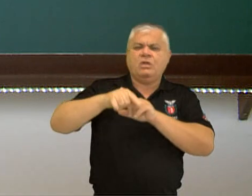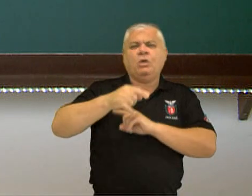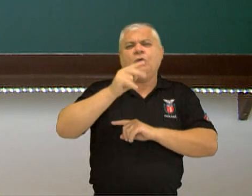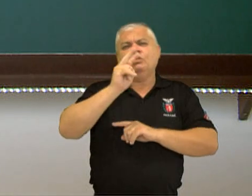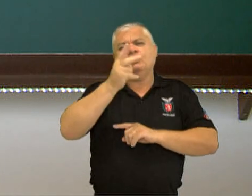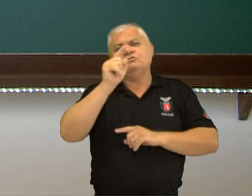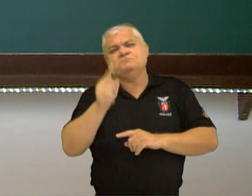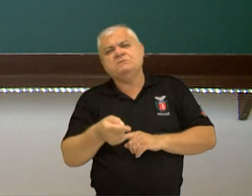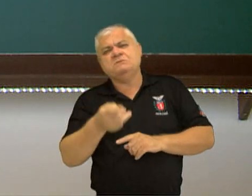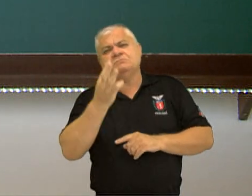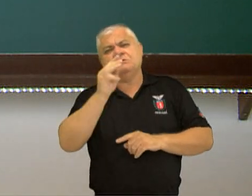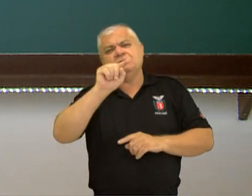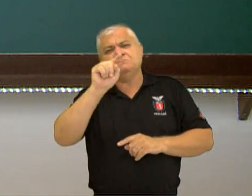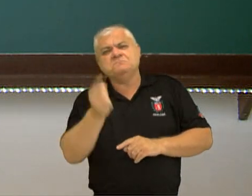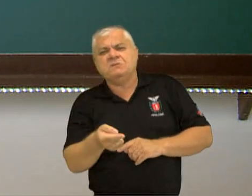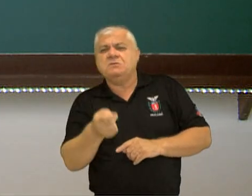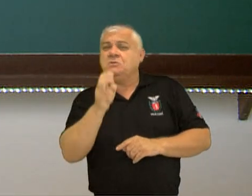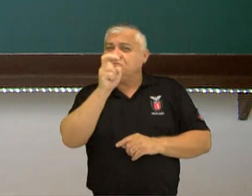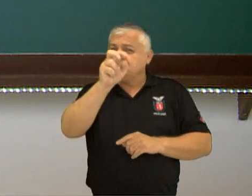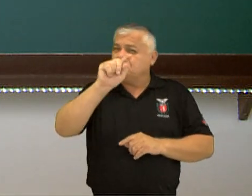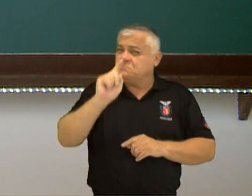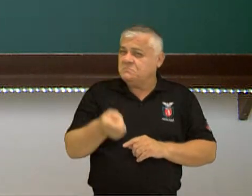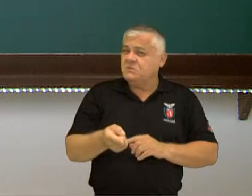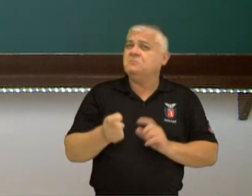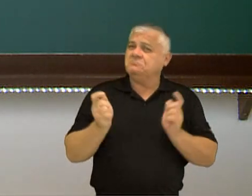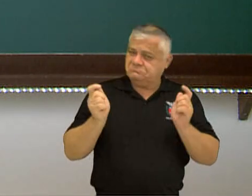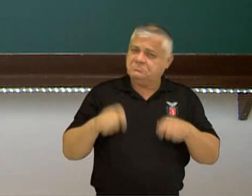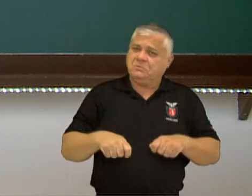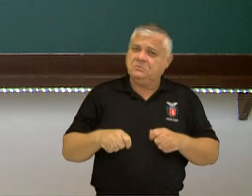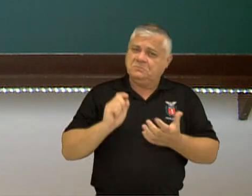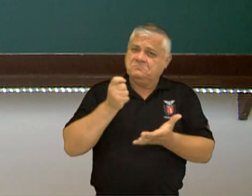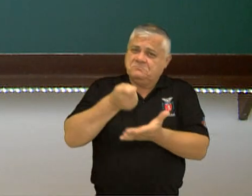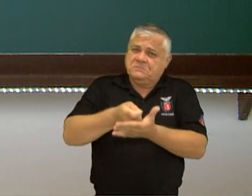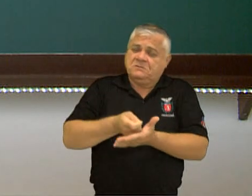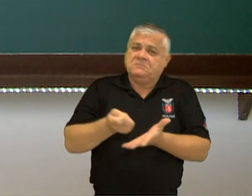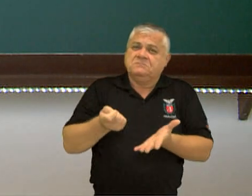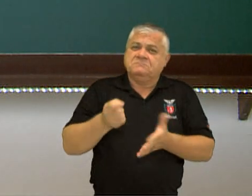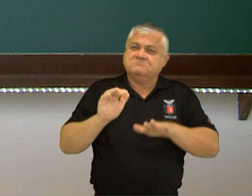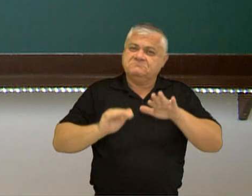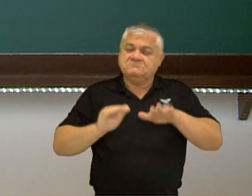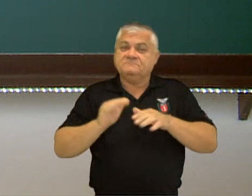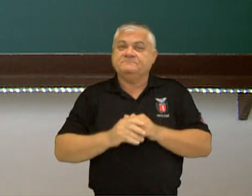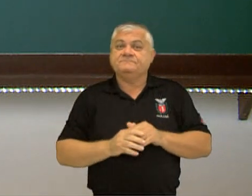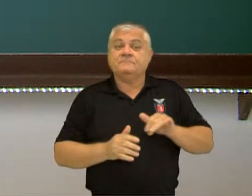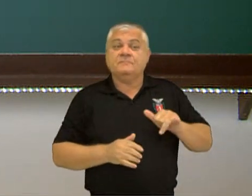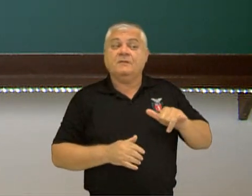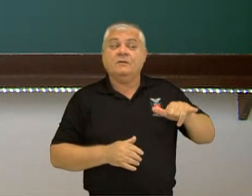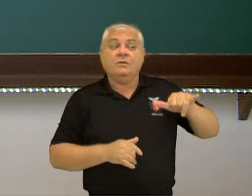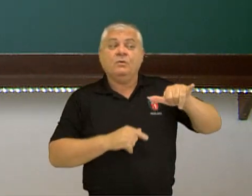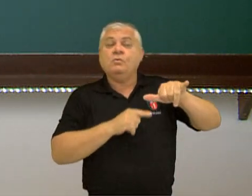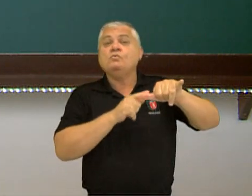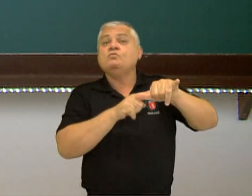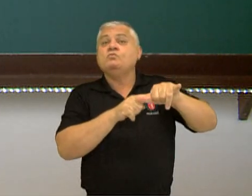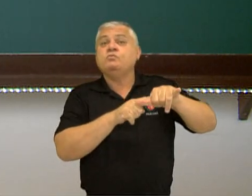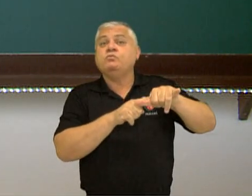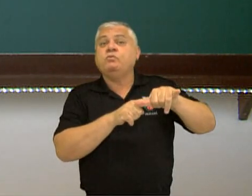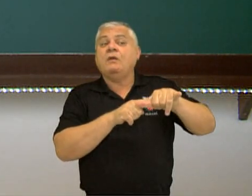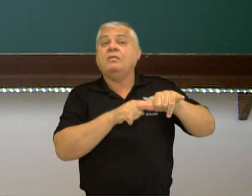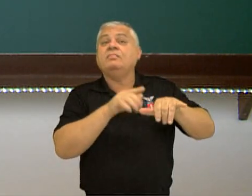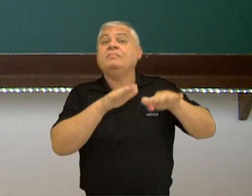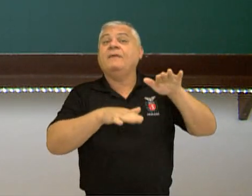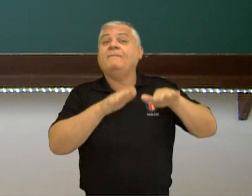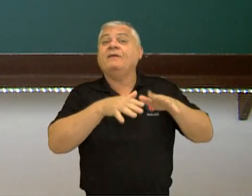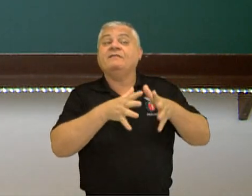R$2.000, R$3.000 ou até R$5.000 um drone possa vir a custar. Um avião, dependendo do porte do